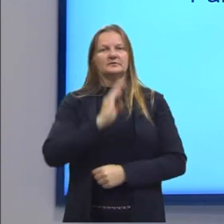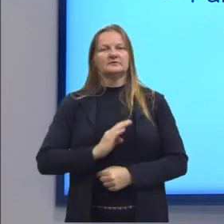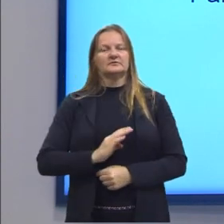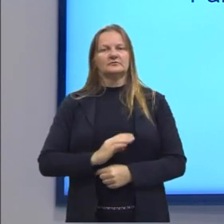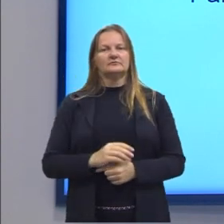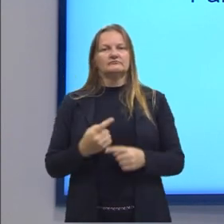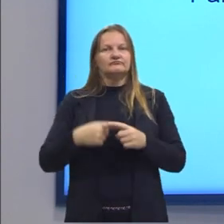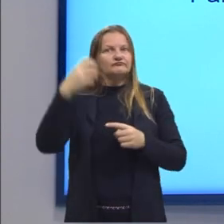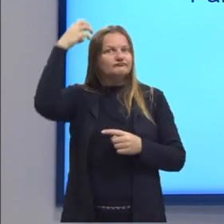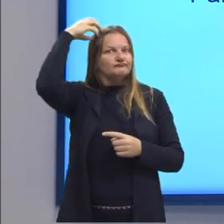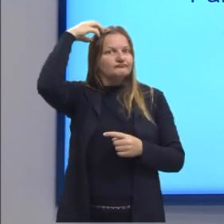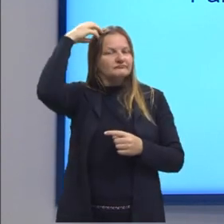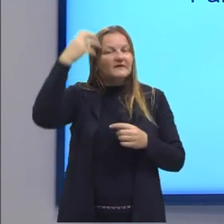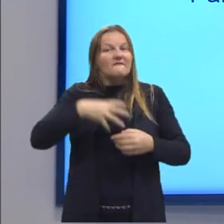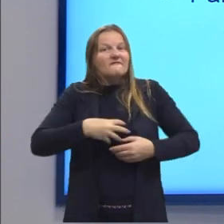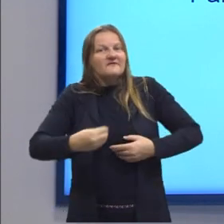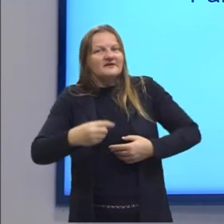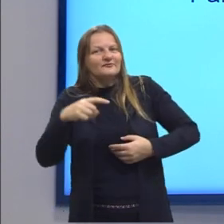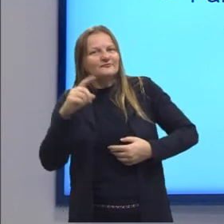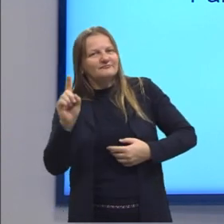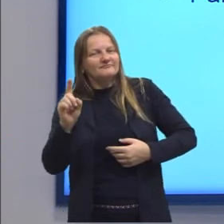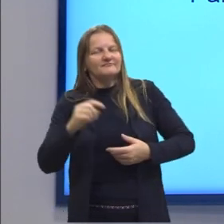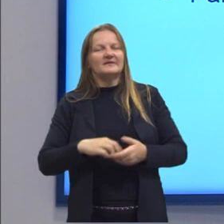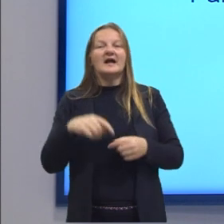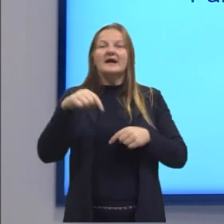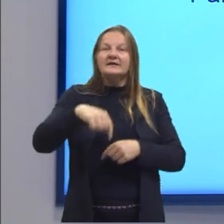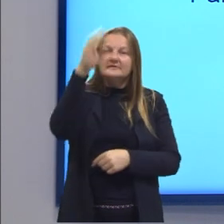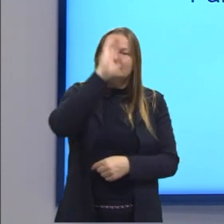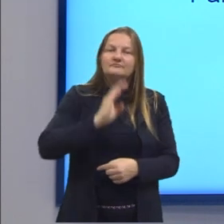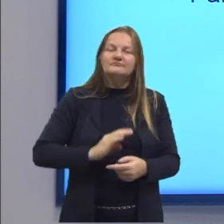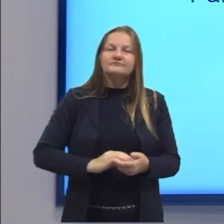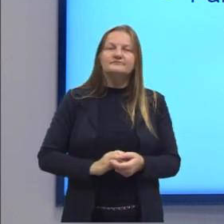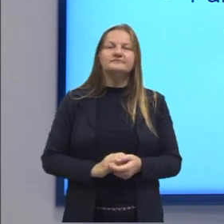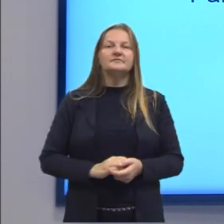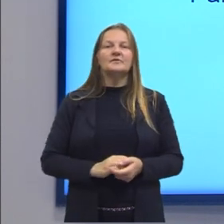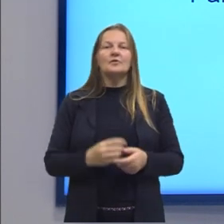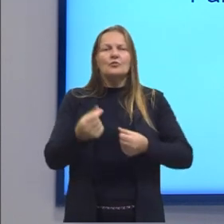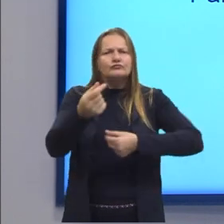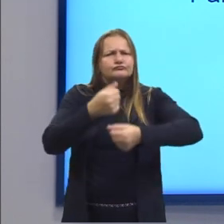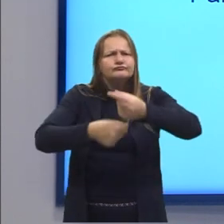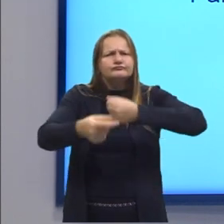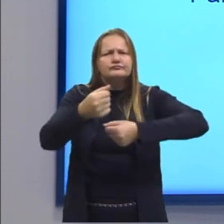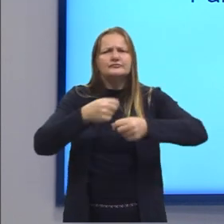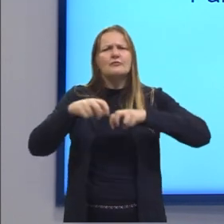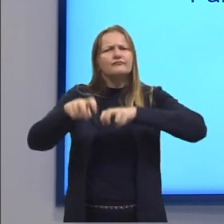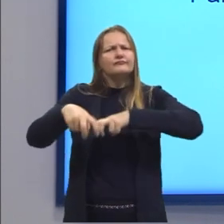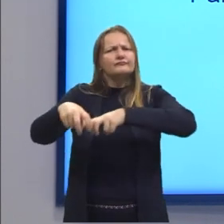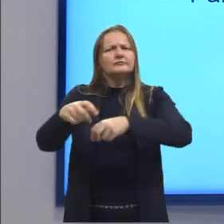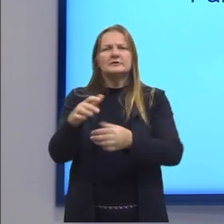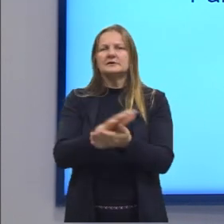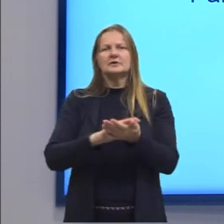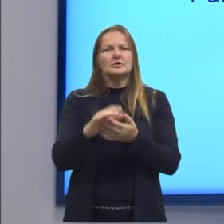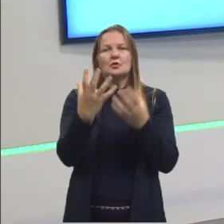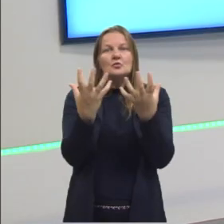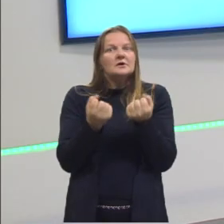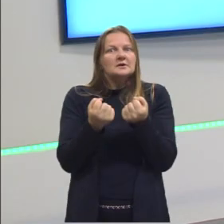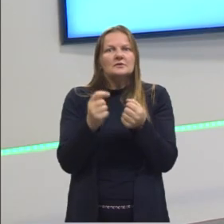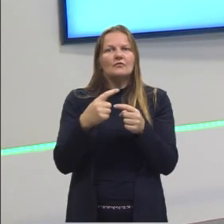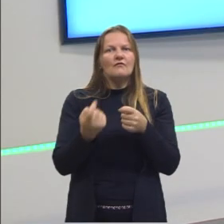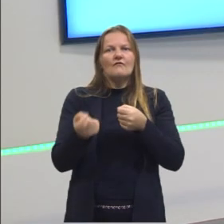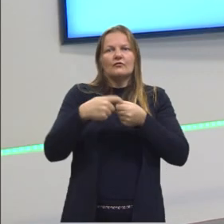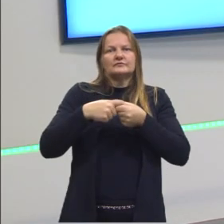Constituição é só que aqui no Brasil e os Comerciantes fazendeiros não queriam voltar